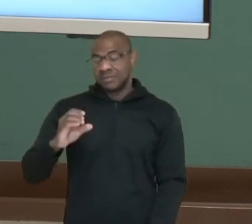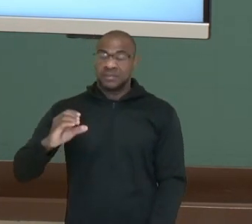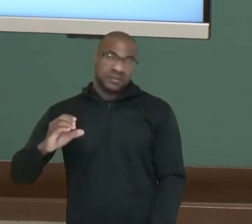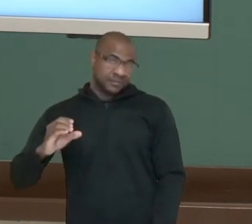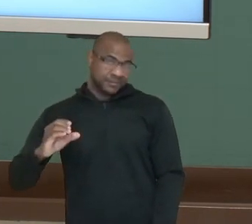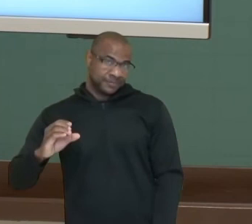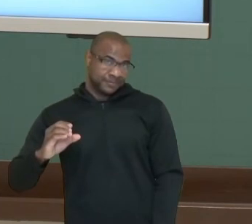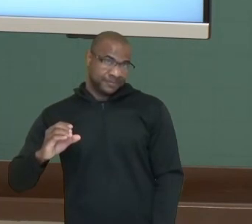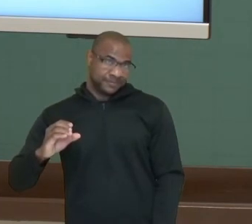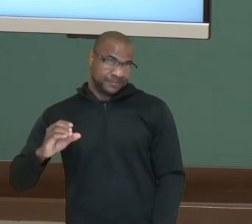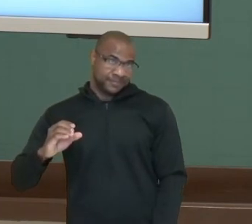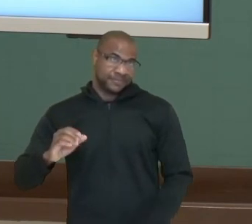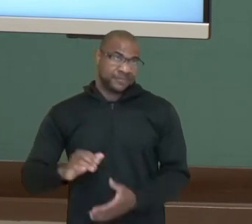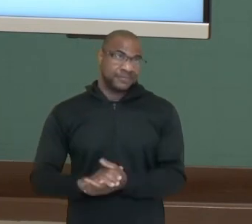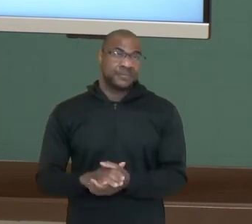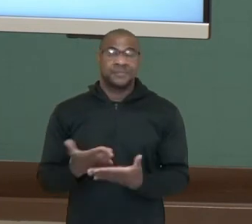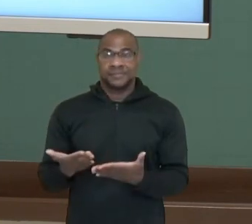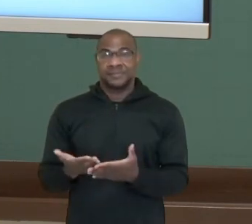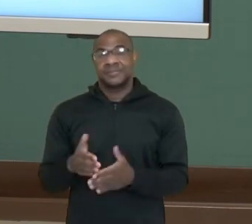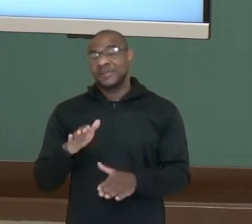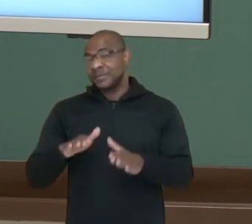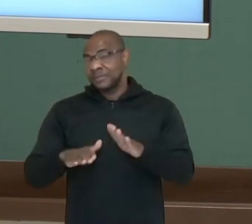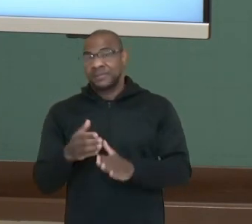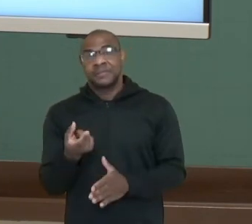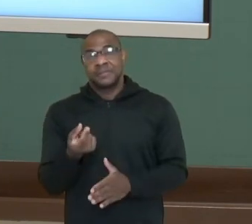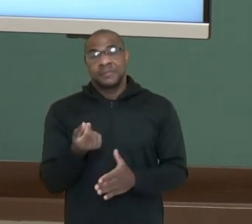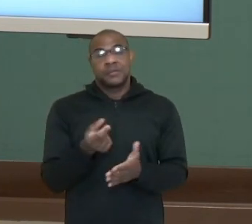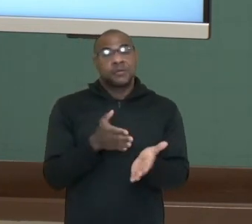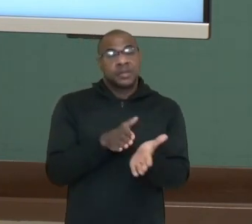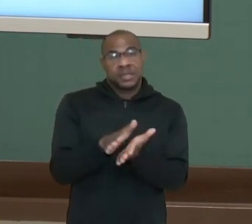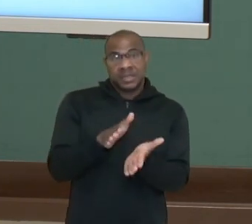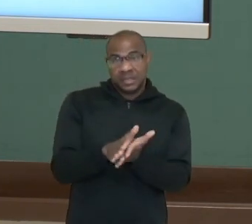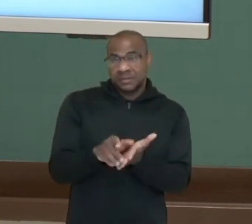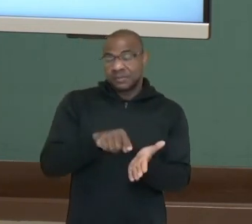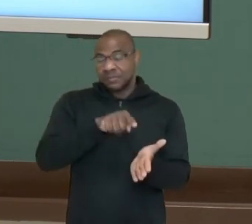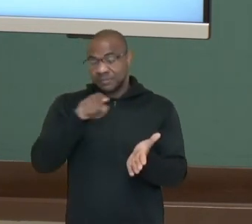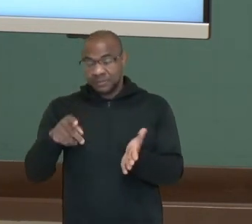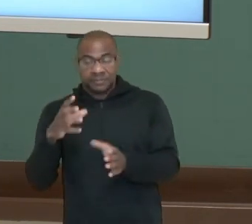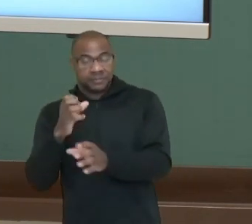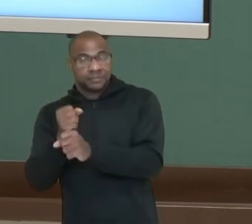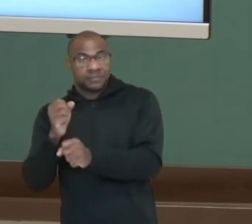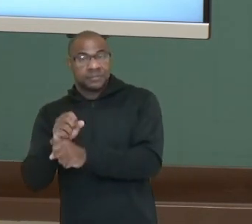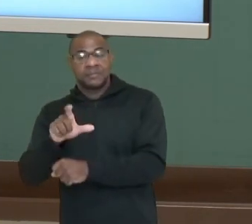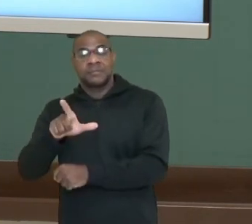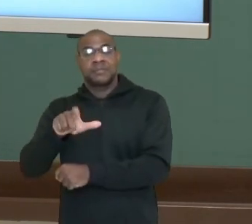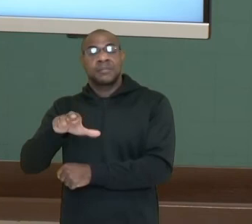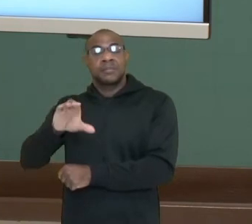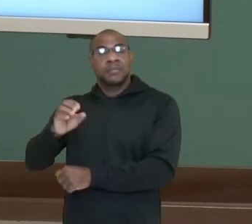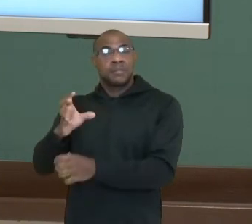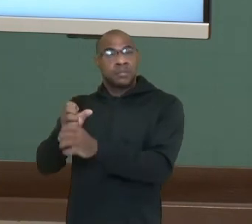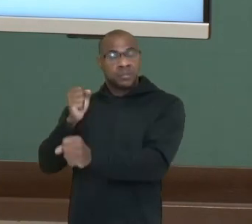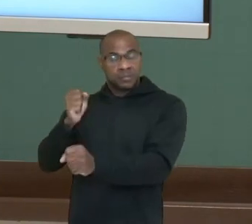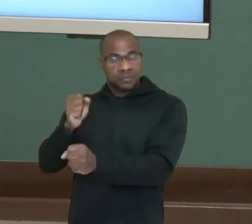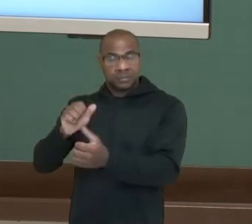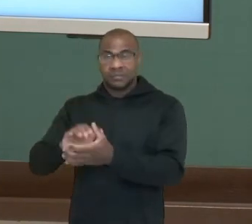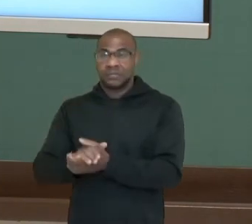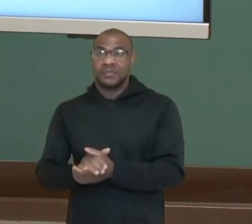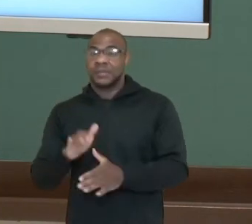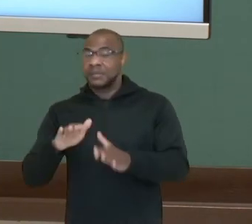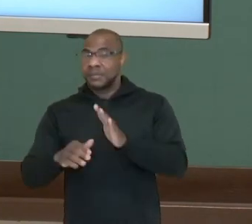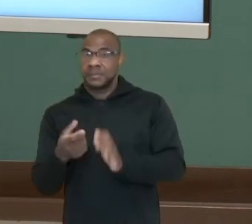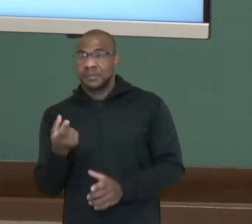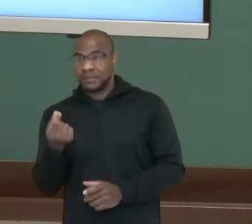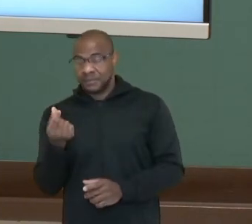Vezes o custo. Conforme for o custo, vai ser o lucro. Conforme for o custo, vai ser o preço também. Tá vendo que as coisas